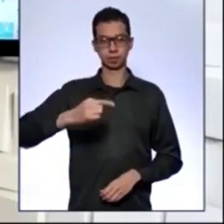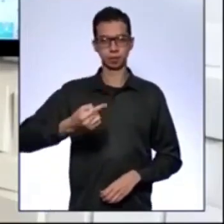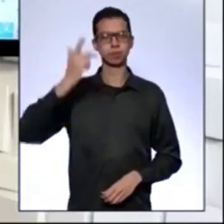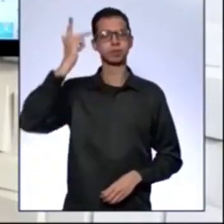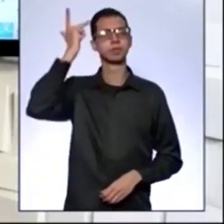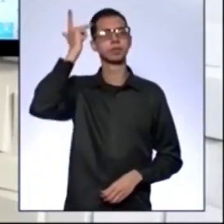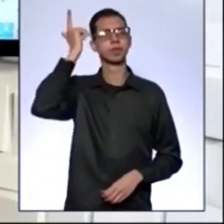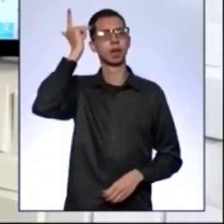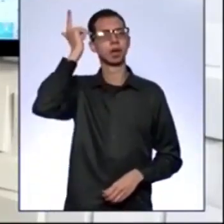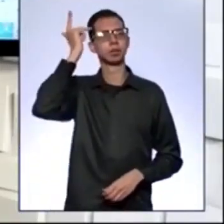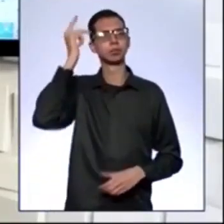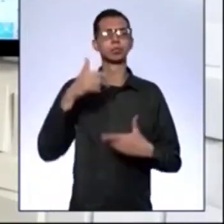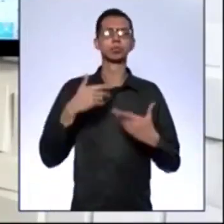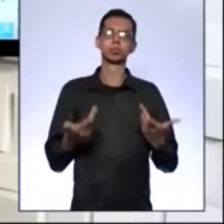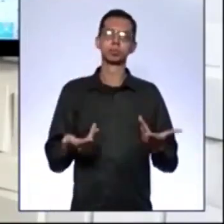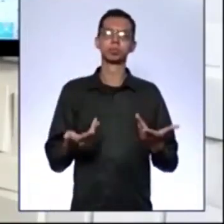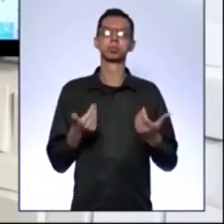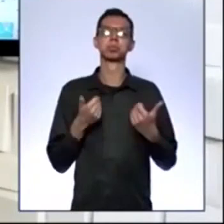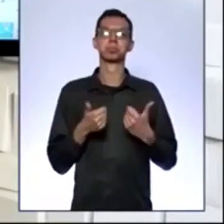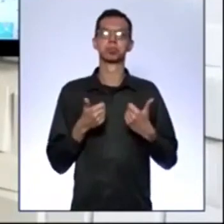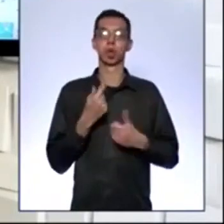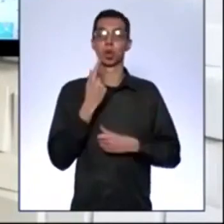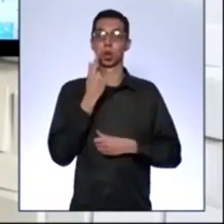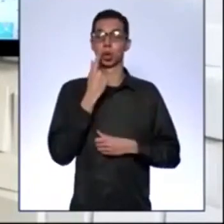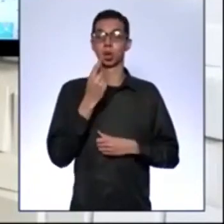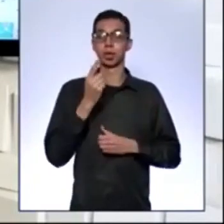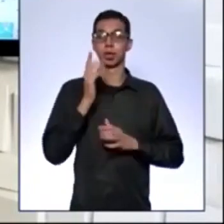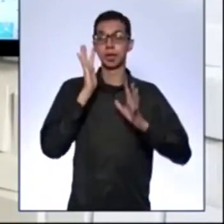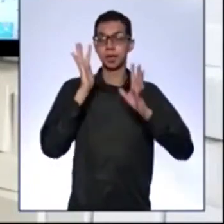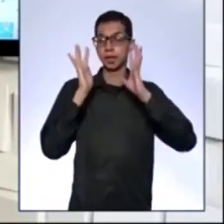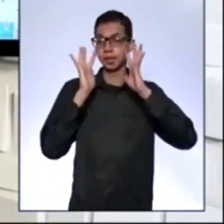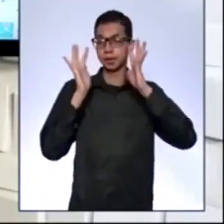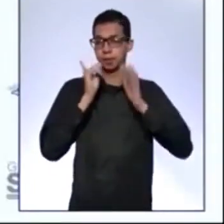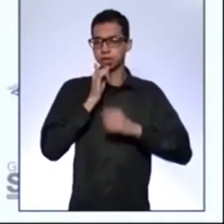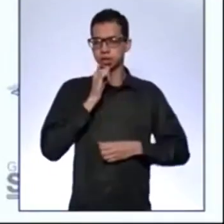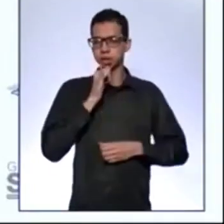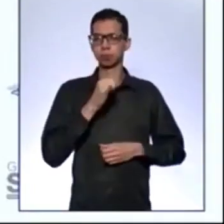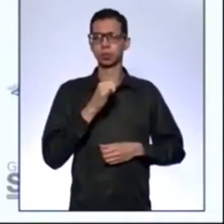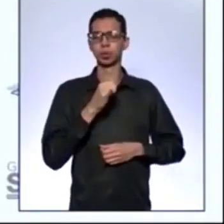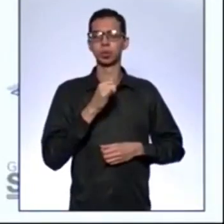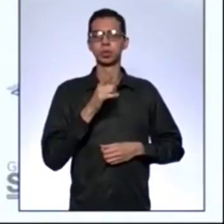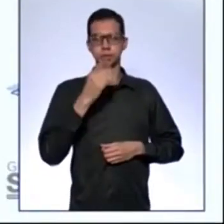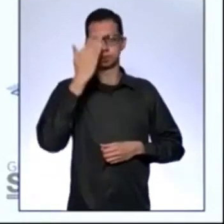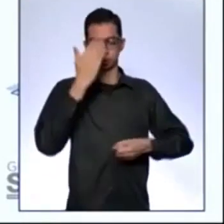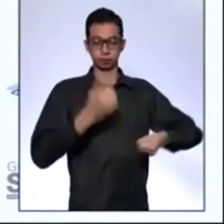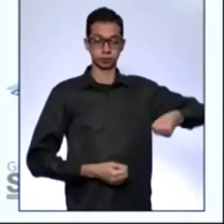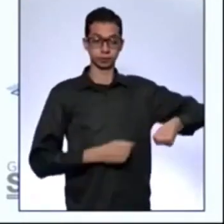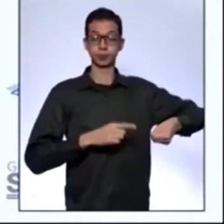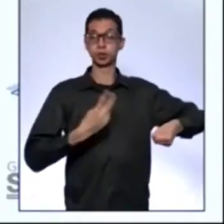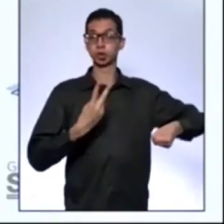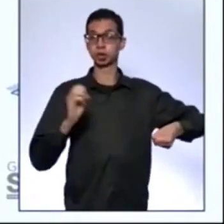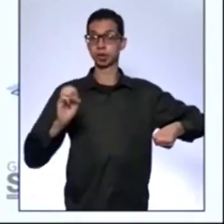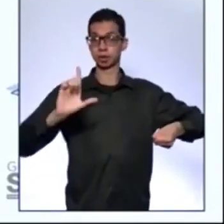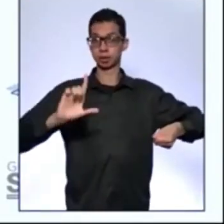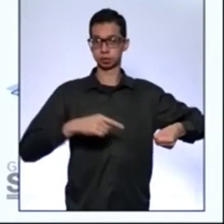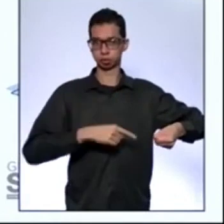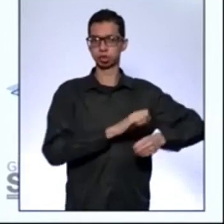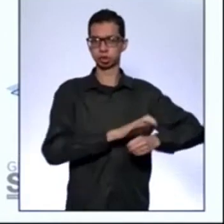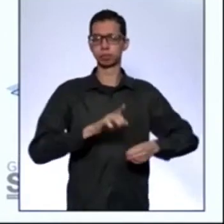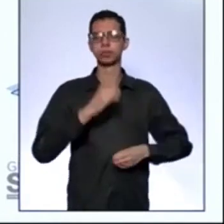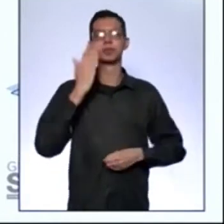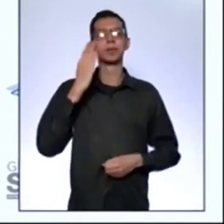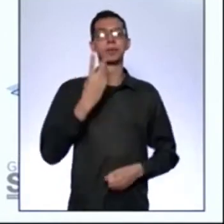Ah beleza então o desenho mandino baldinho com 200 litros a gente sabe que 25